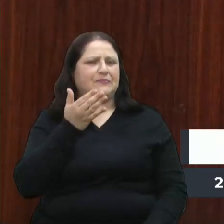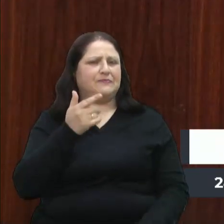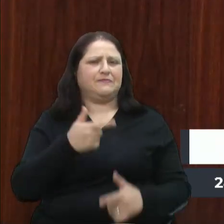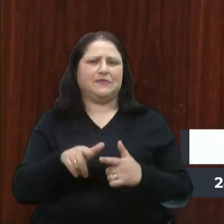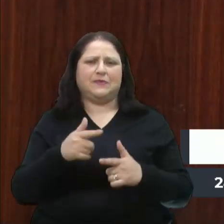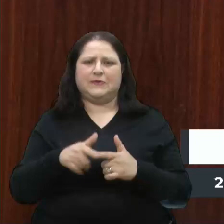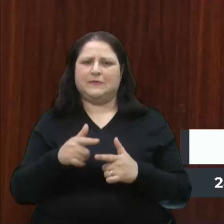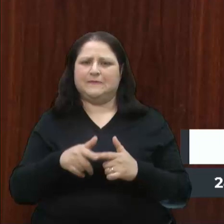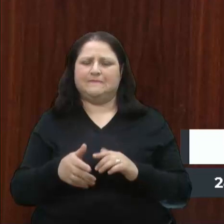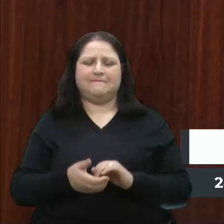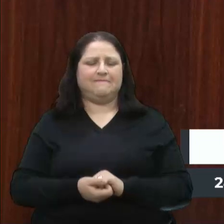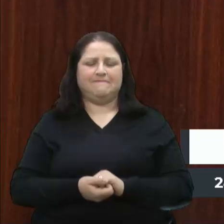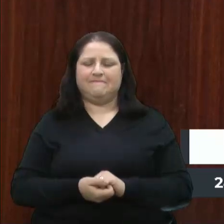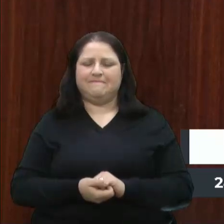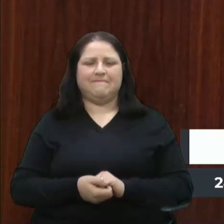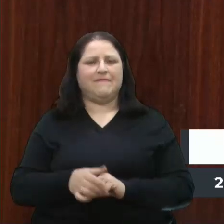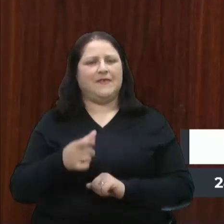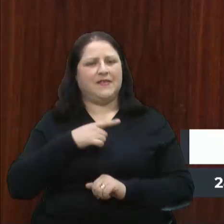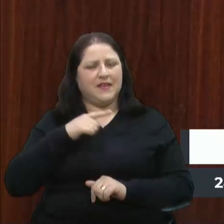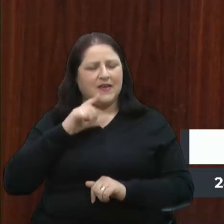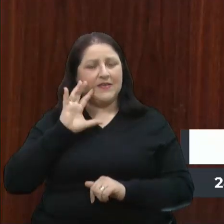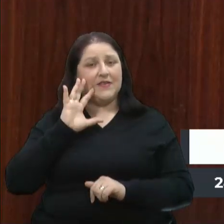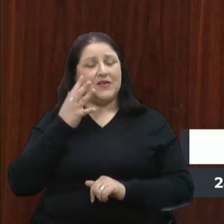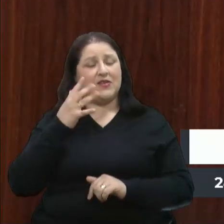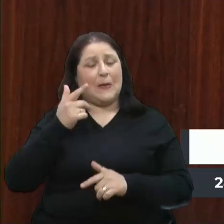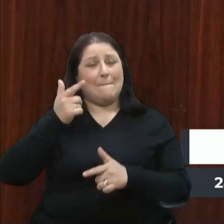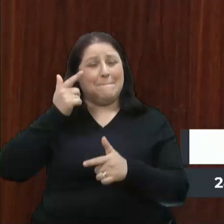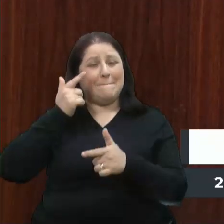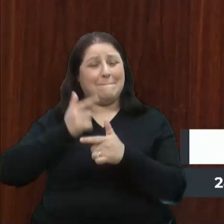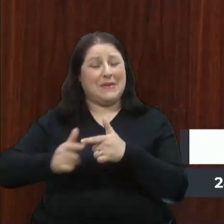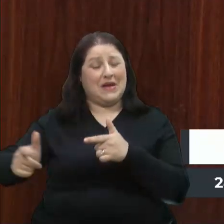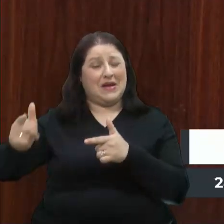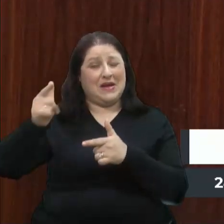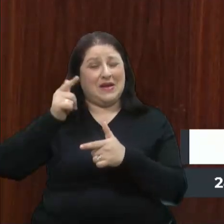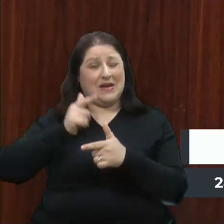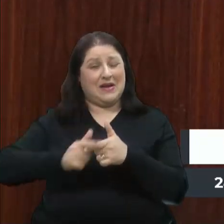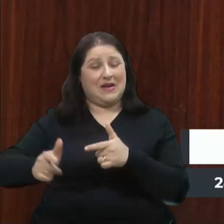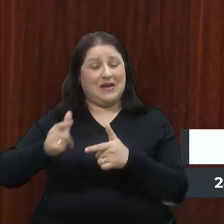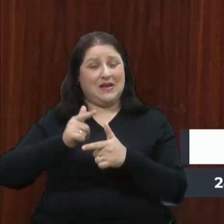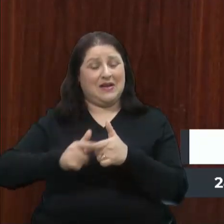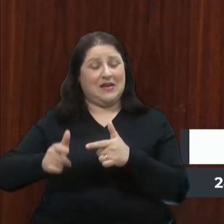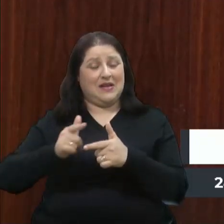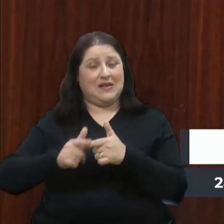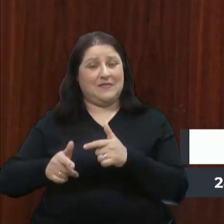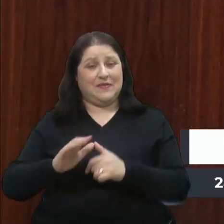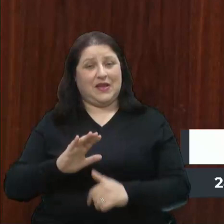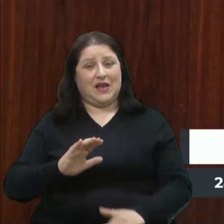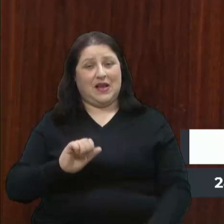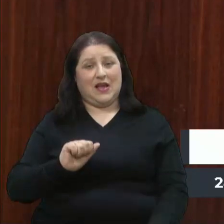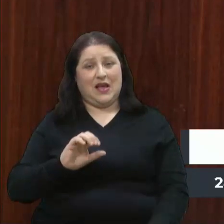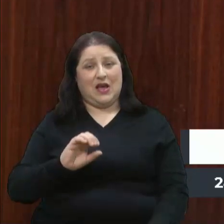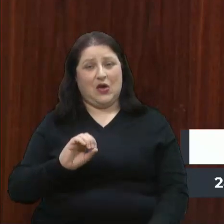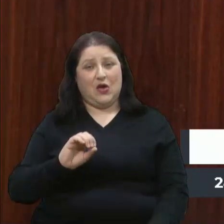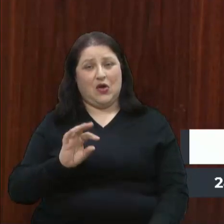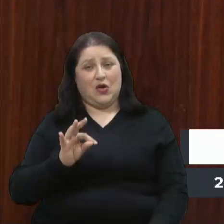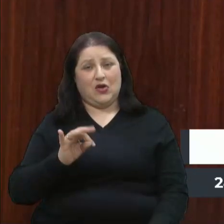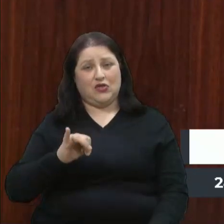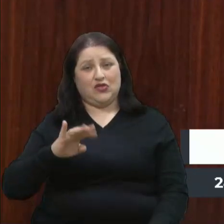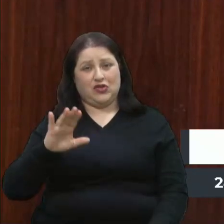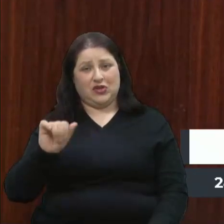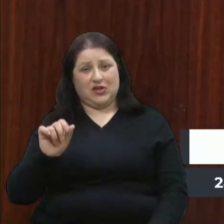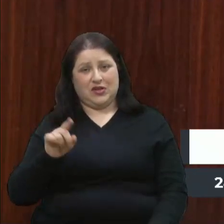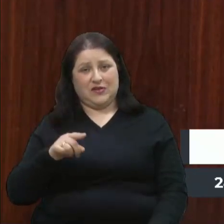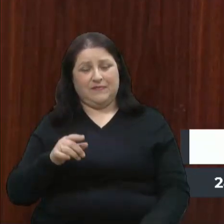problema. Nós temos uma situação caótica. Ontem, né, foram feitos vários questionamentos, eu